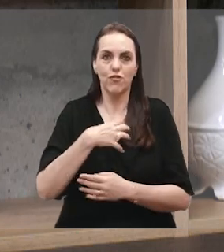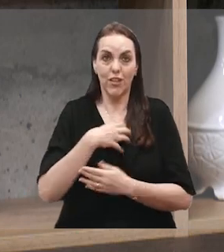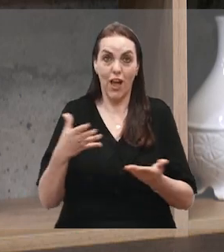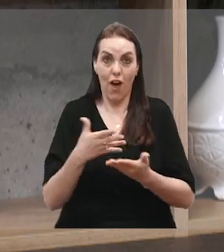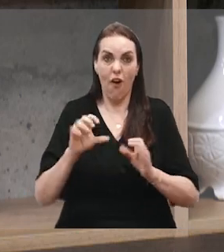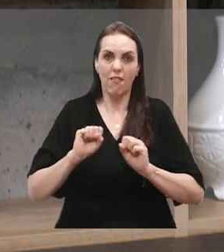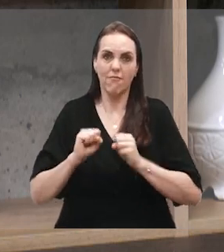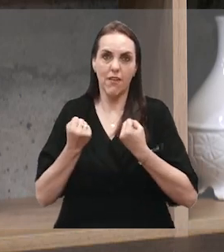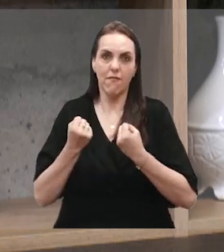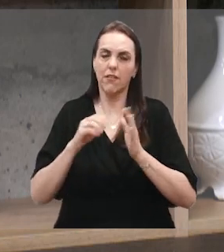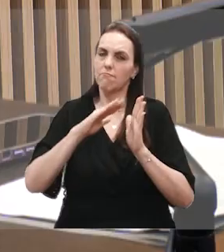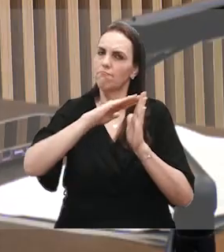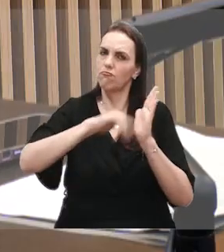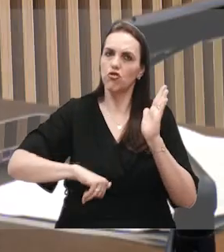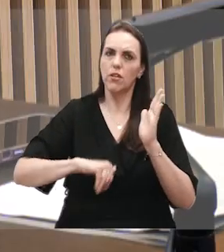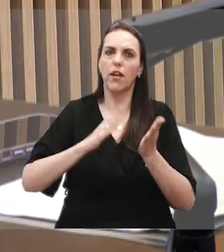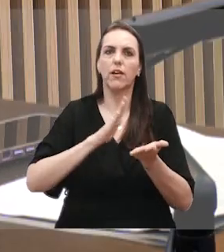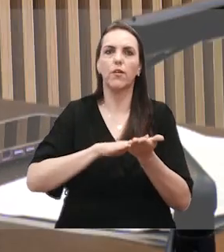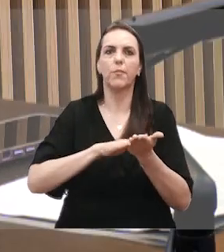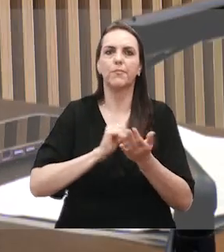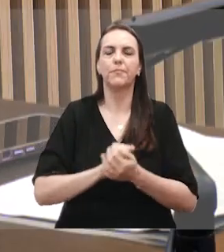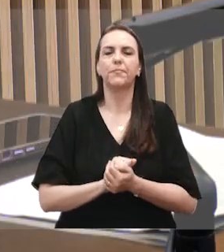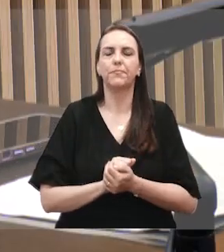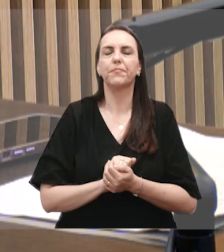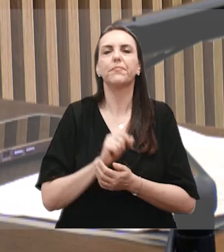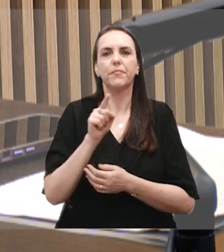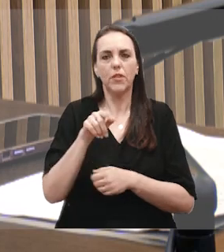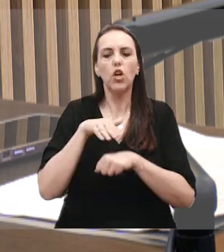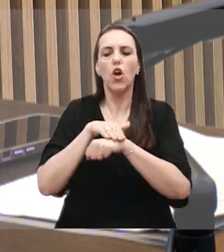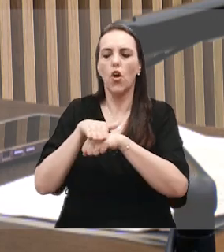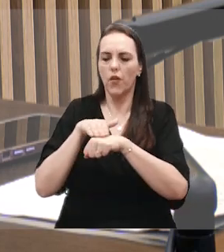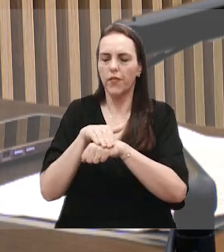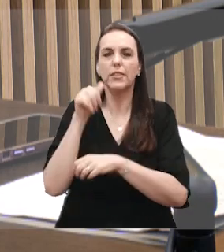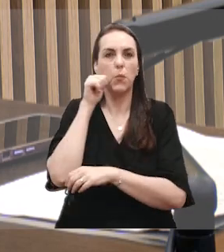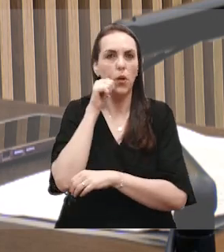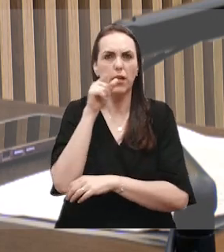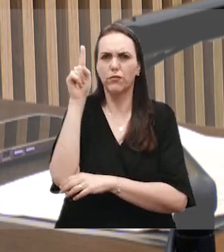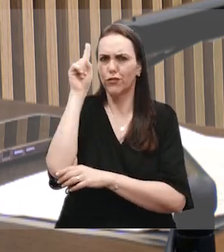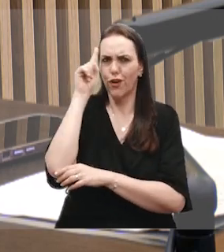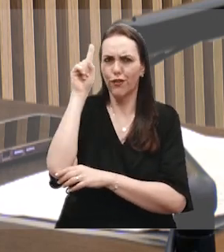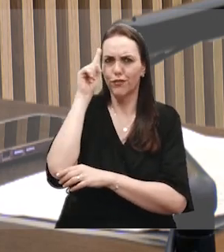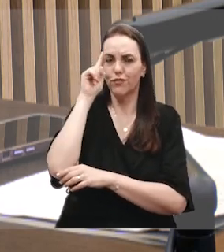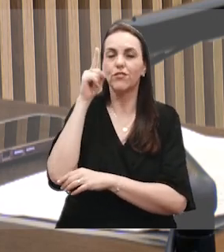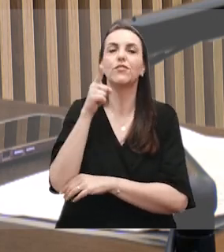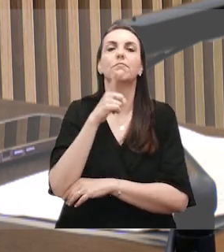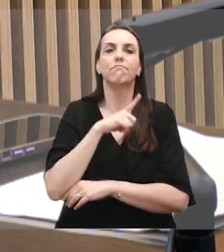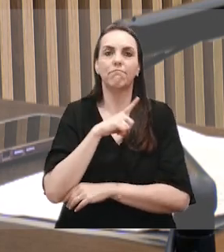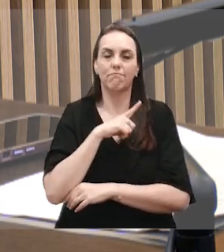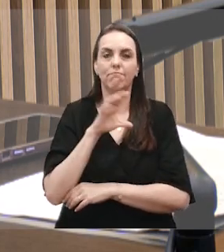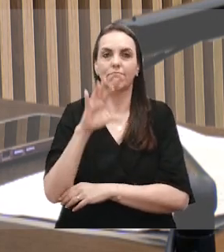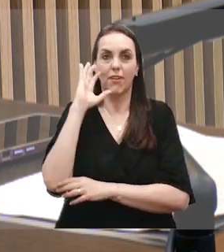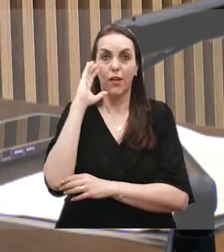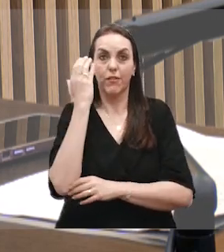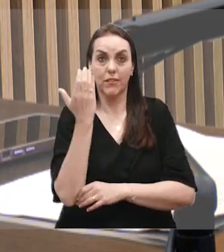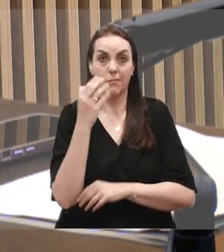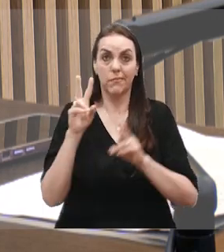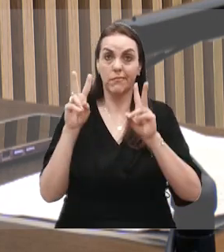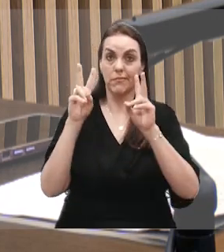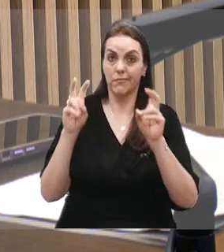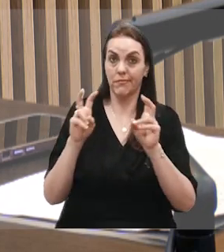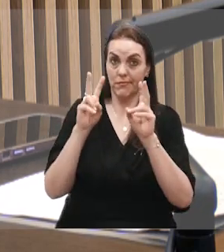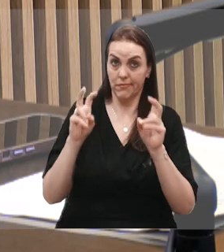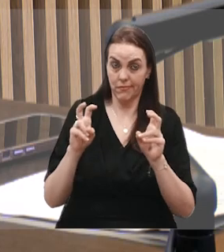derrubar essa cobrança. Isso, exatamente. A gente conversa com mulheres diariamente que passam por essa situação, mas foi um assunto